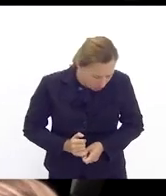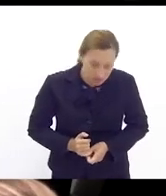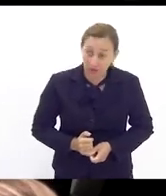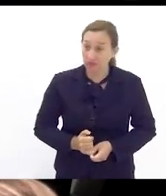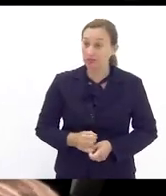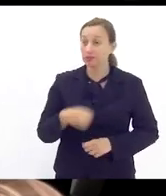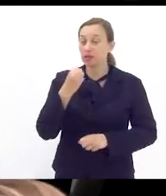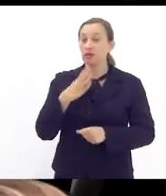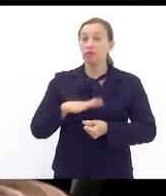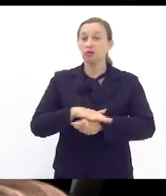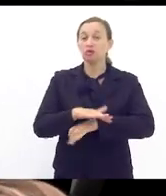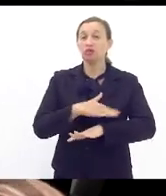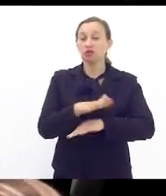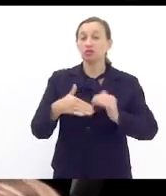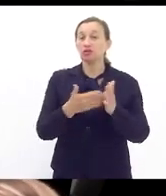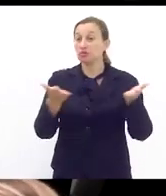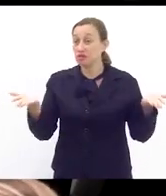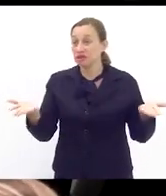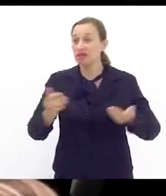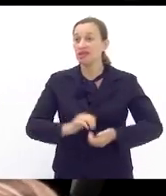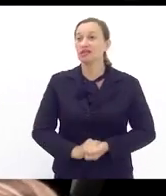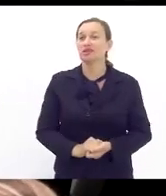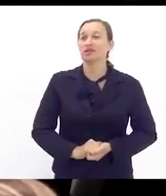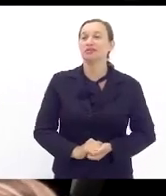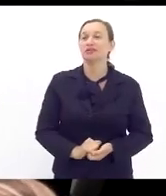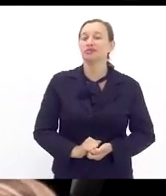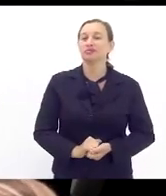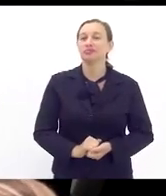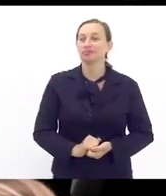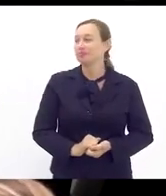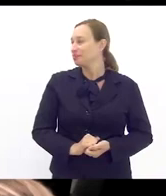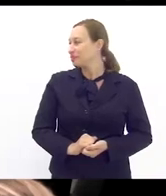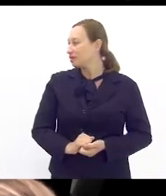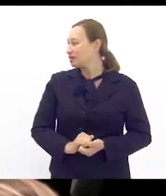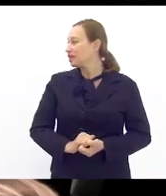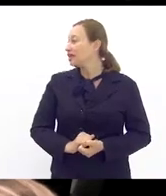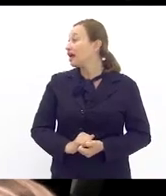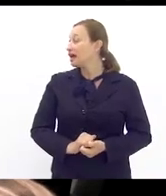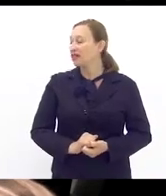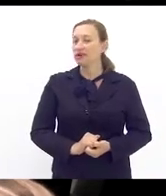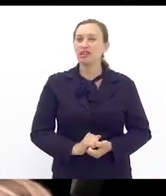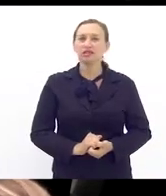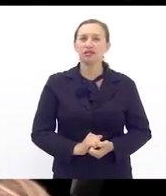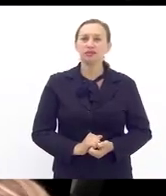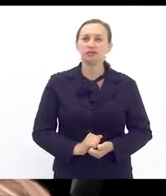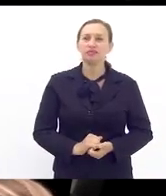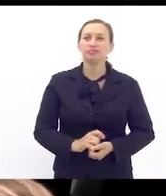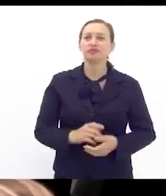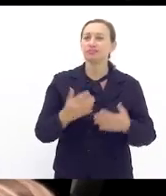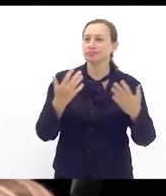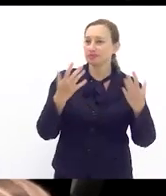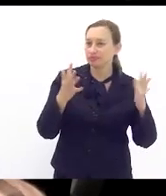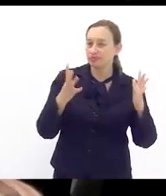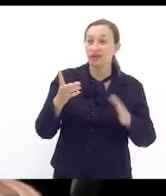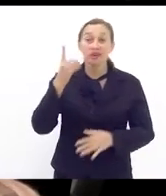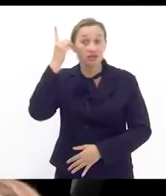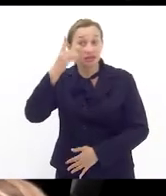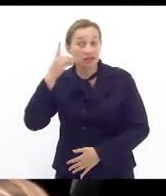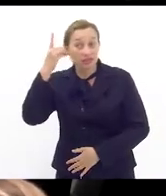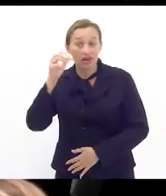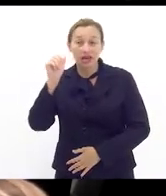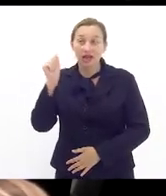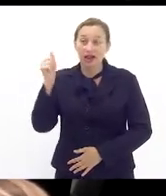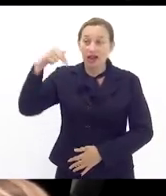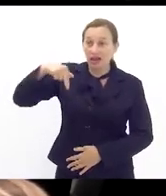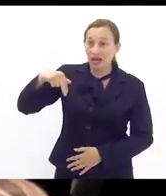Boa noite a todos e todas quero cumprimentar o deputado Andrezinho Siciliano cumprimentar